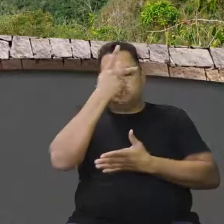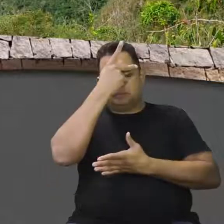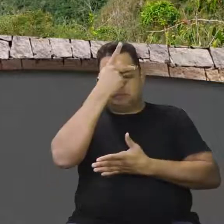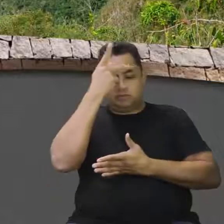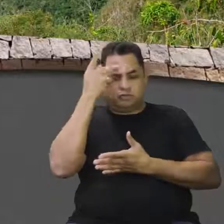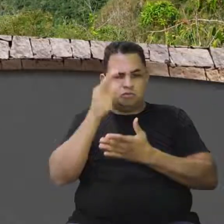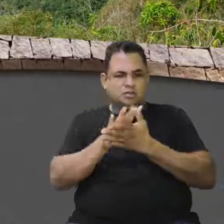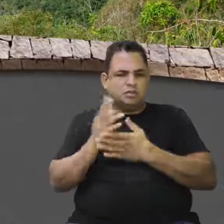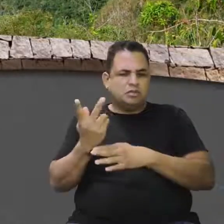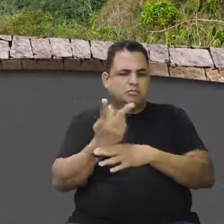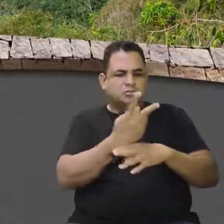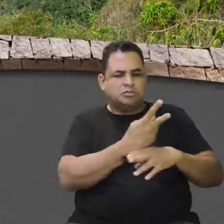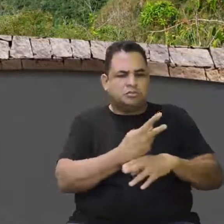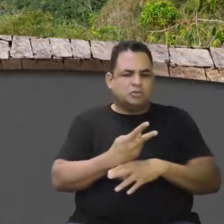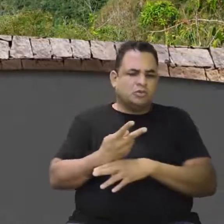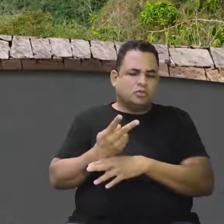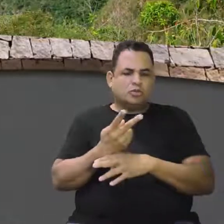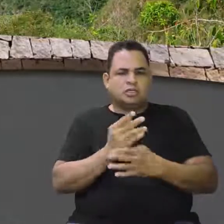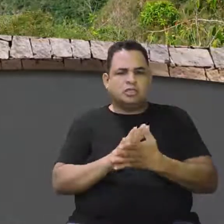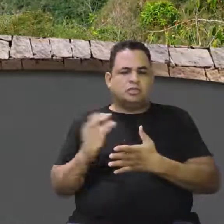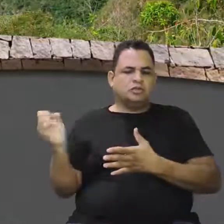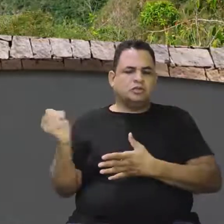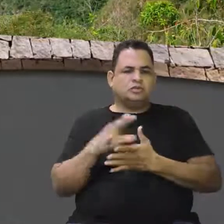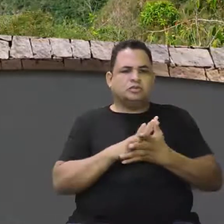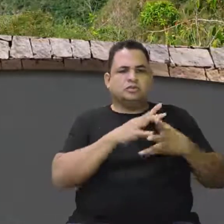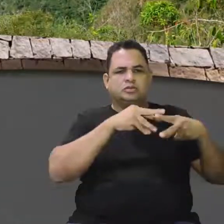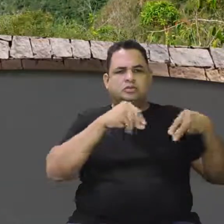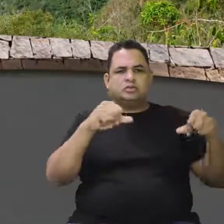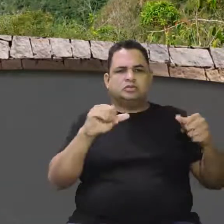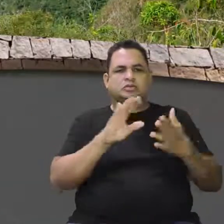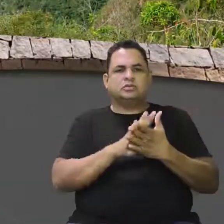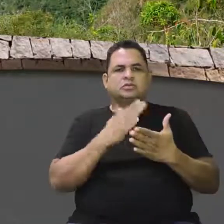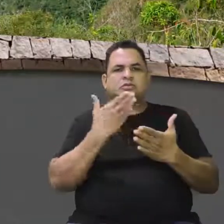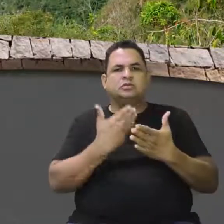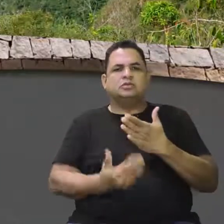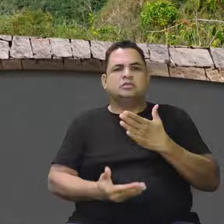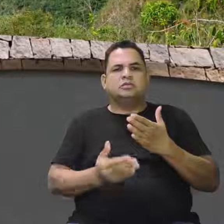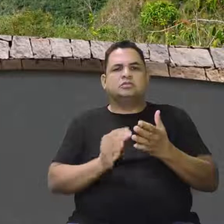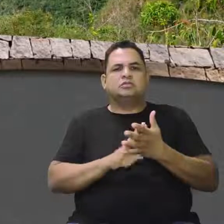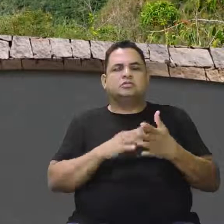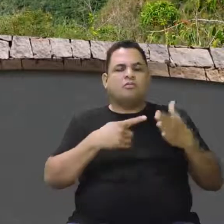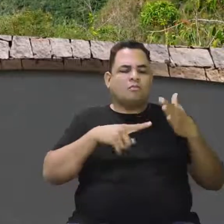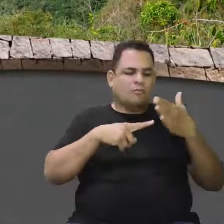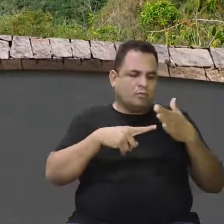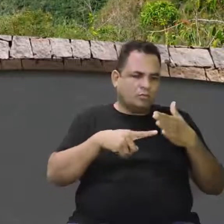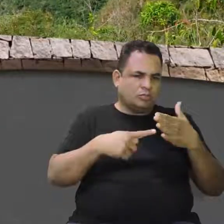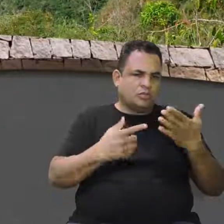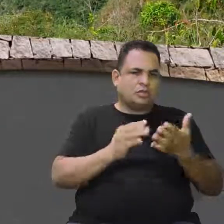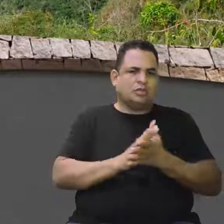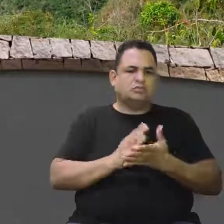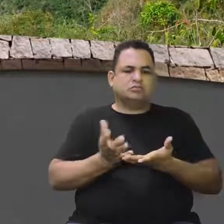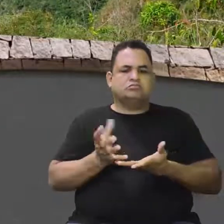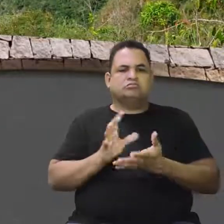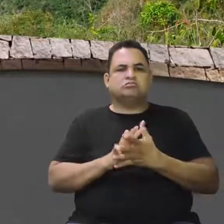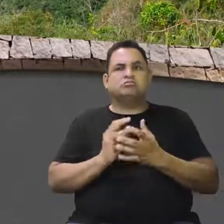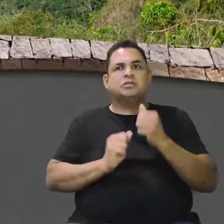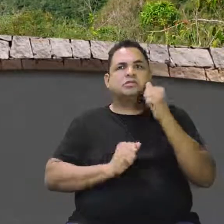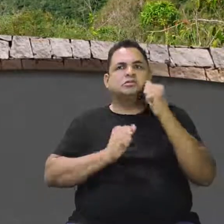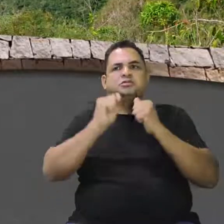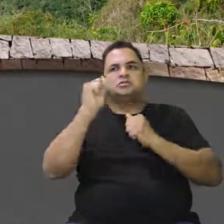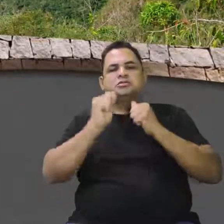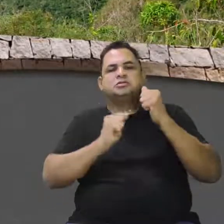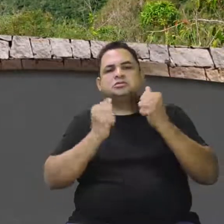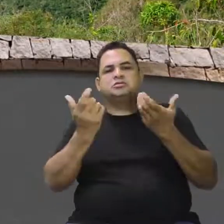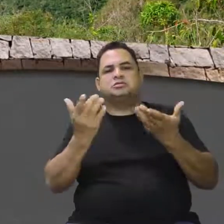terras, porque boa parte das suas terras ela tinha perdido aí para os maquinários dos grandes